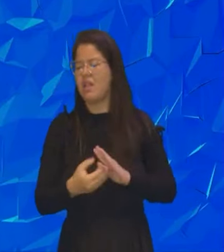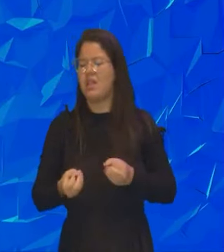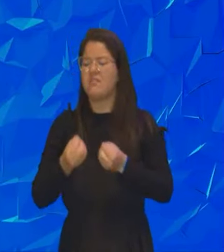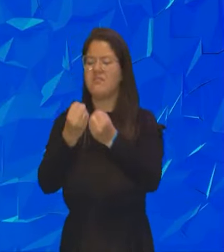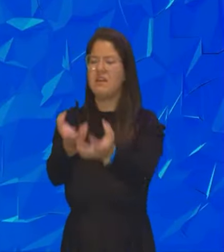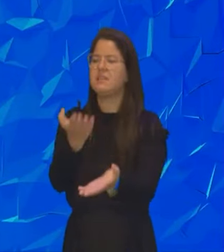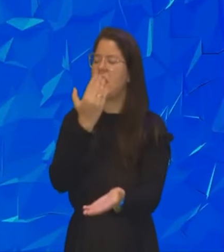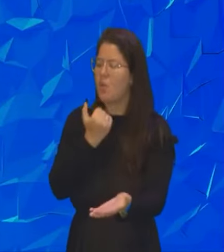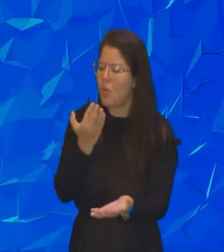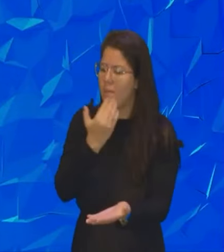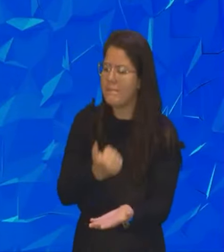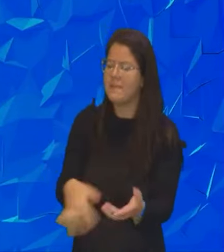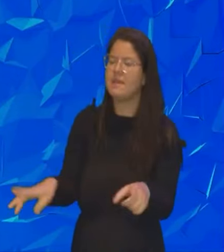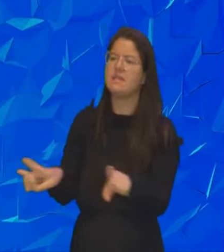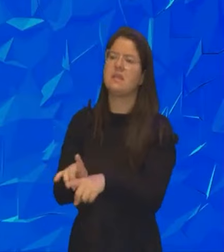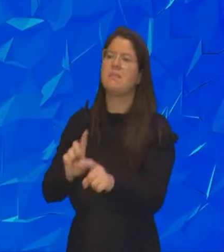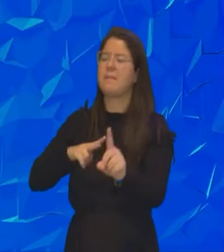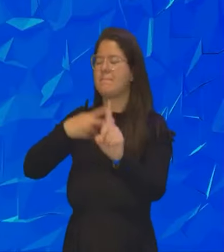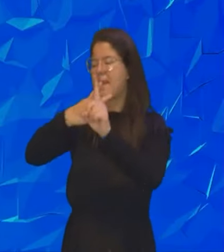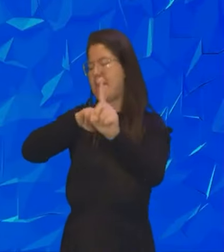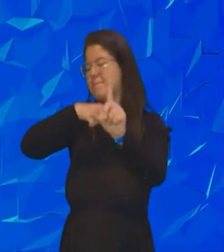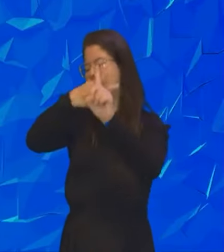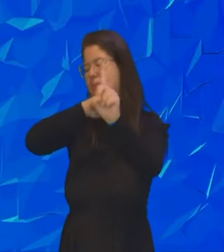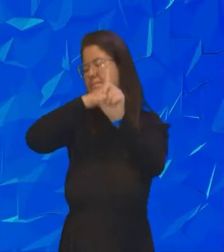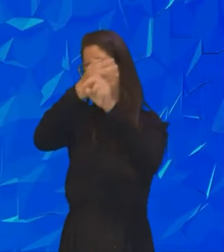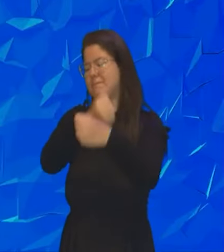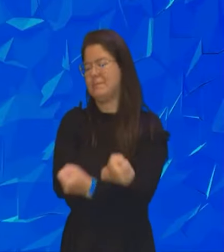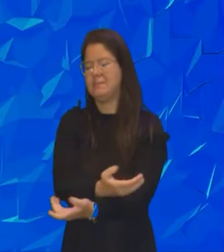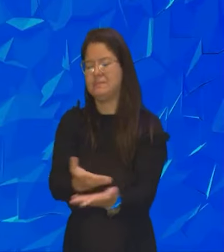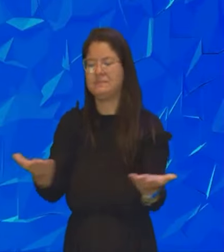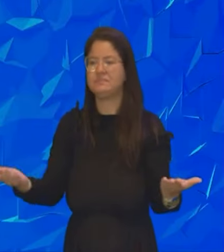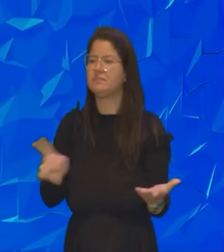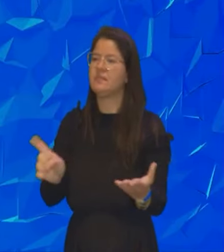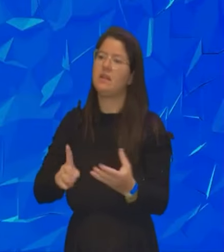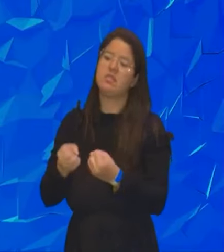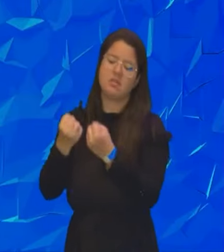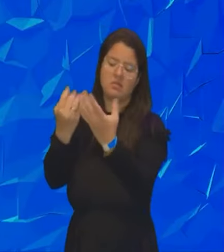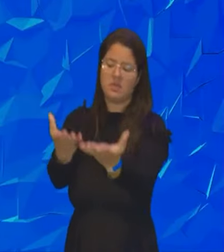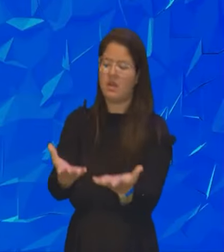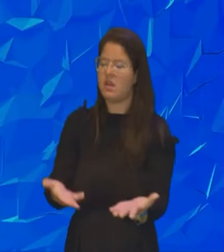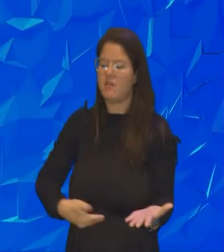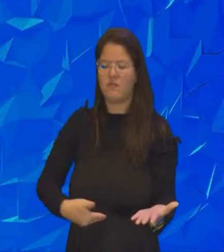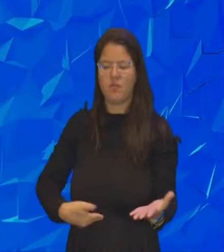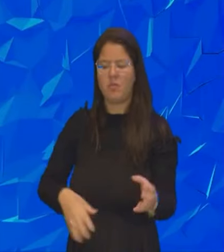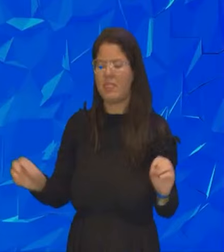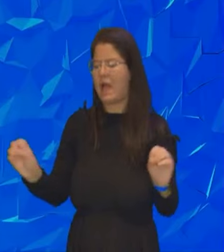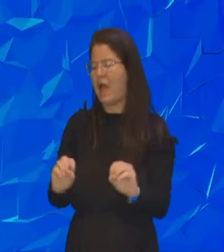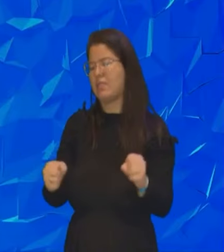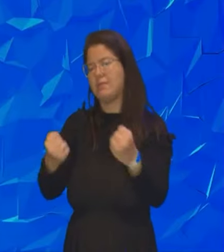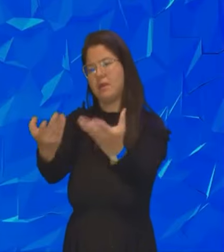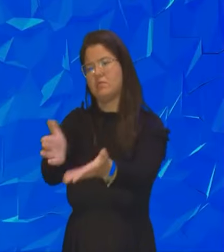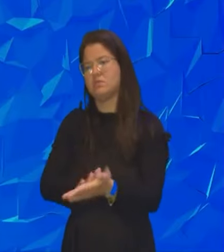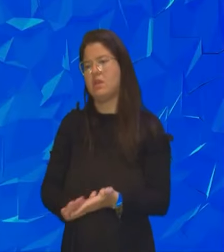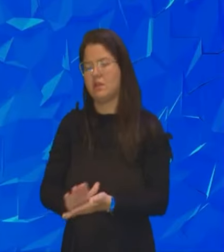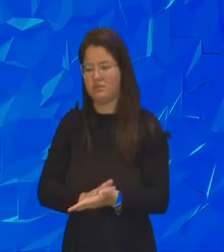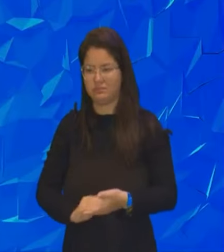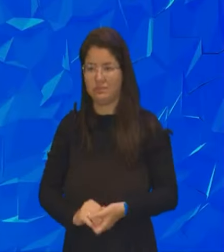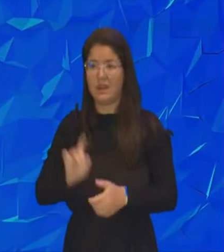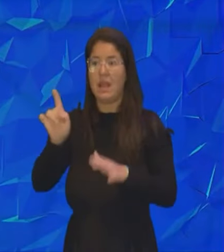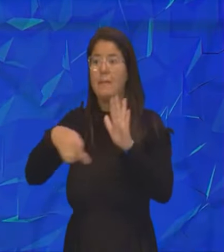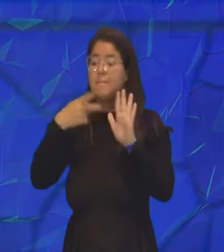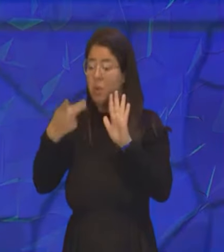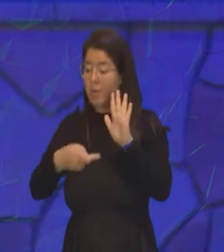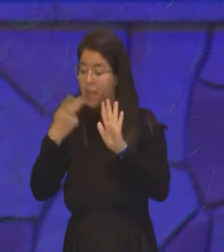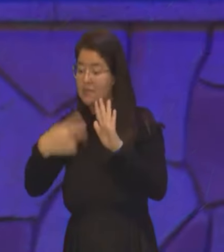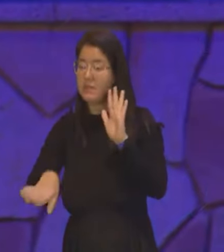trigo e o multiplicarei, e não darei fome sobre vocês. Olha aqui as promessas